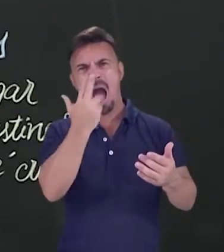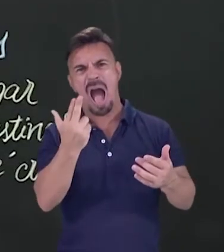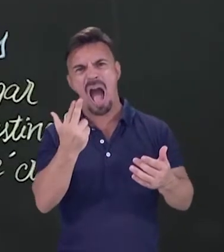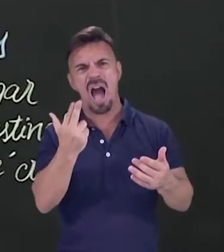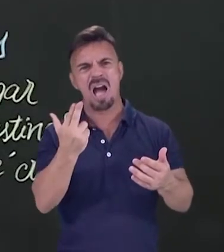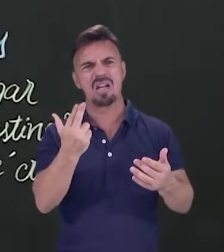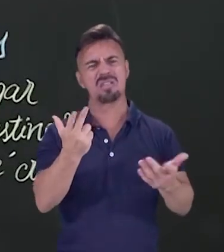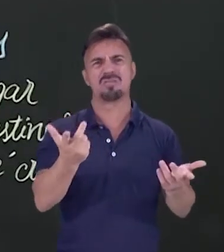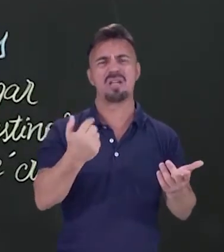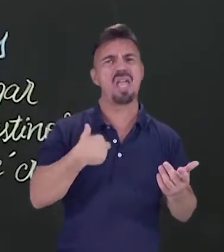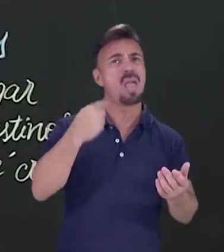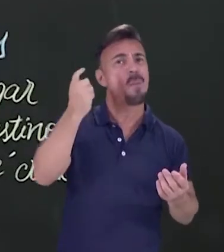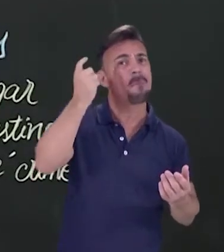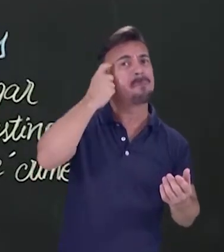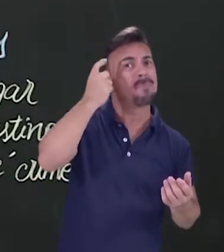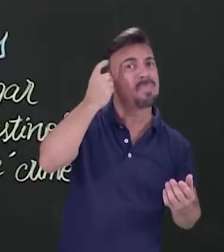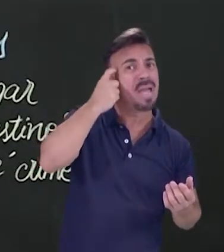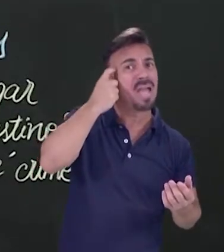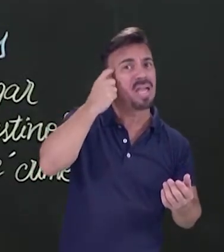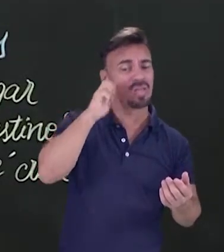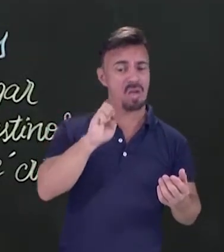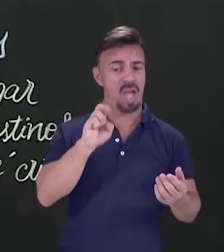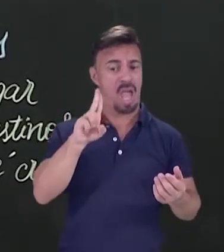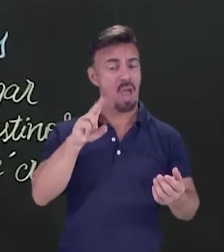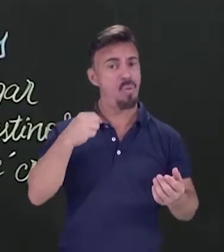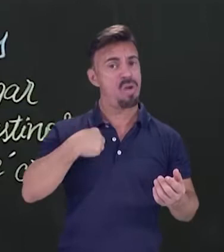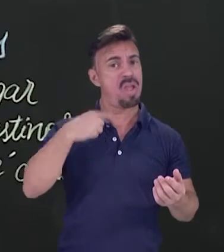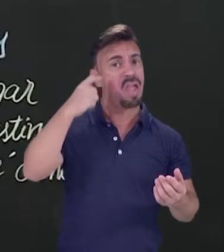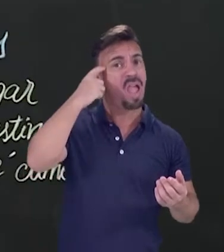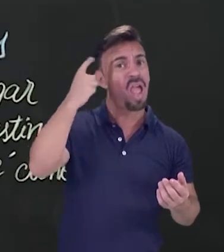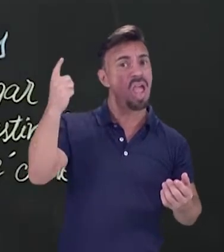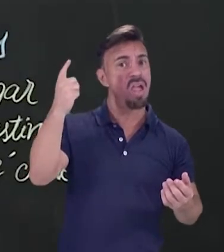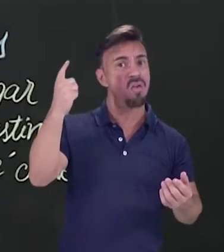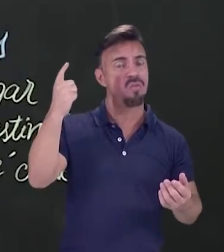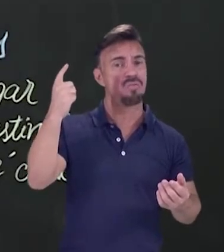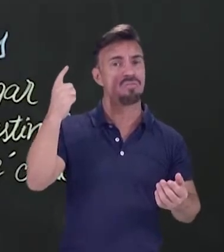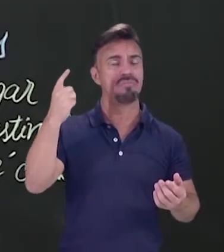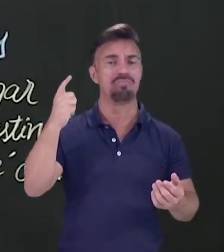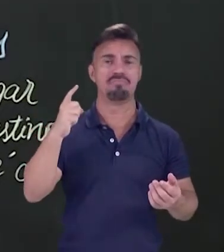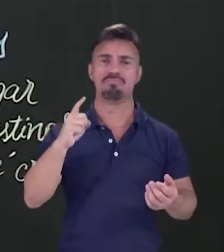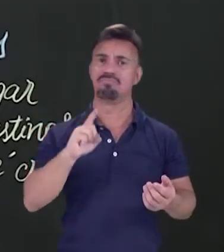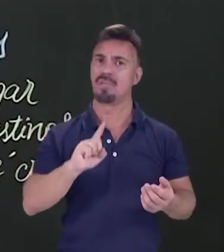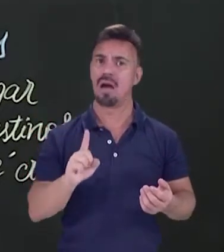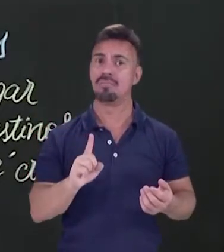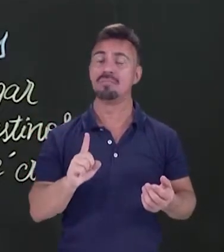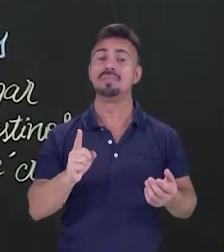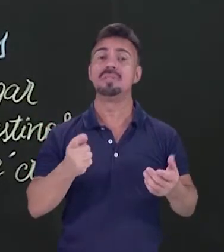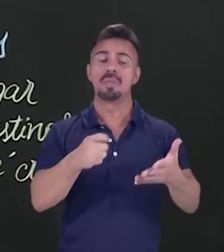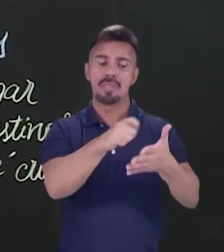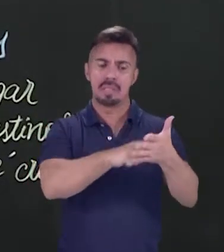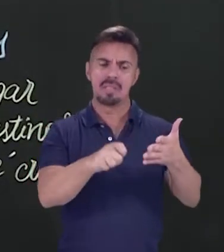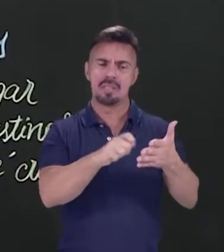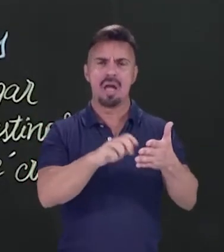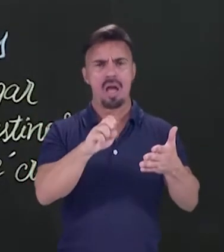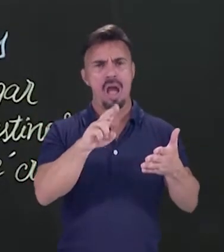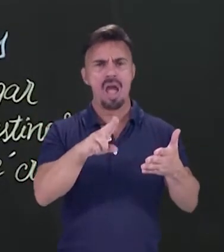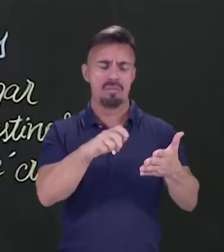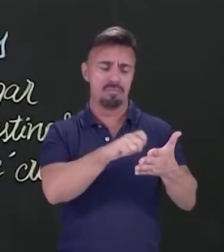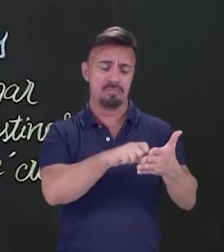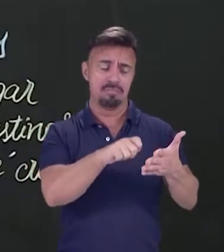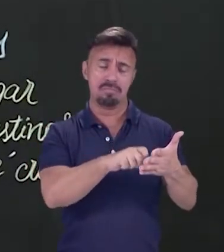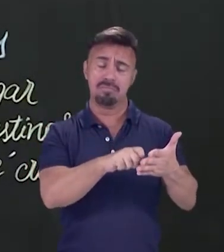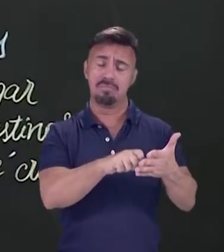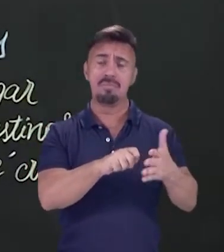na minha opinião, eu penso que, ou seja, essa marcação forte da primeira pessoa. O texto até pode ser escrito em primeira pessoa, embora